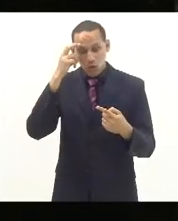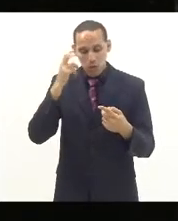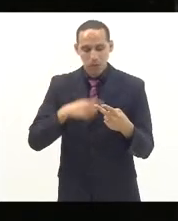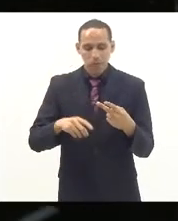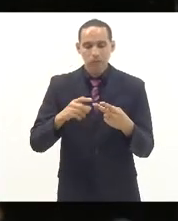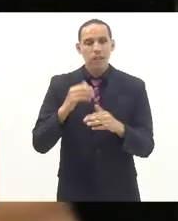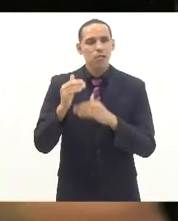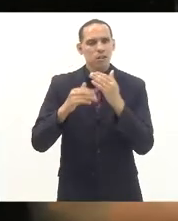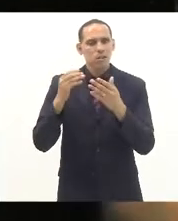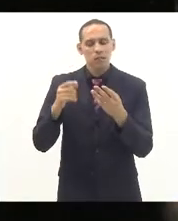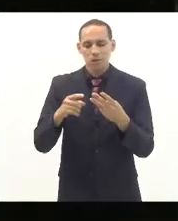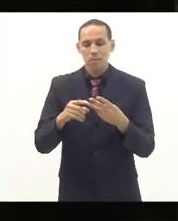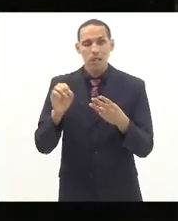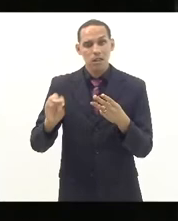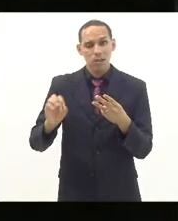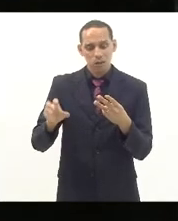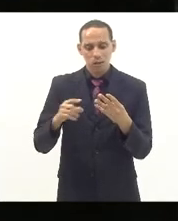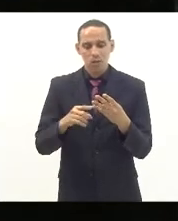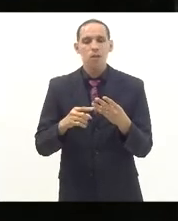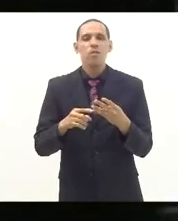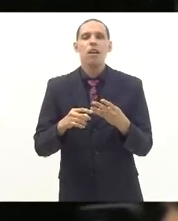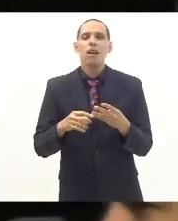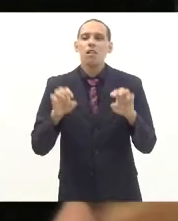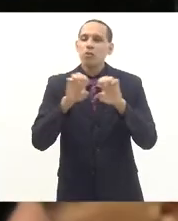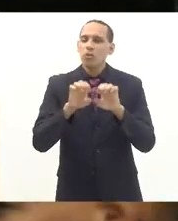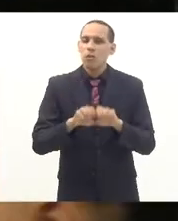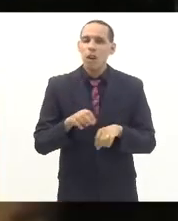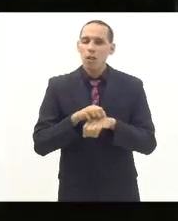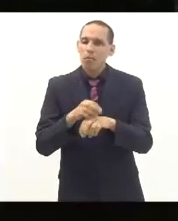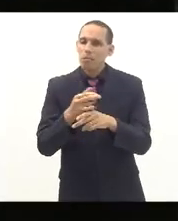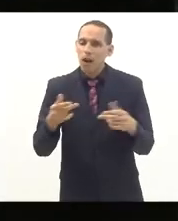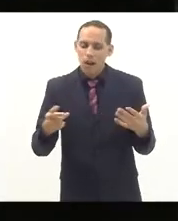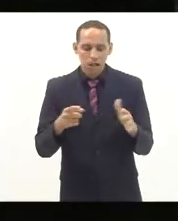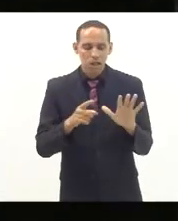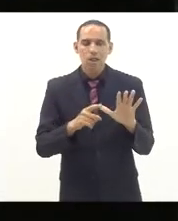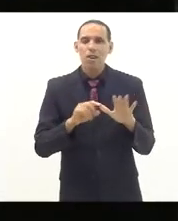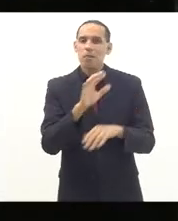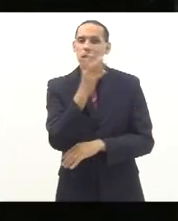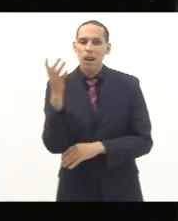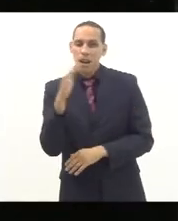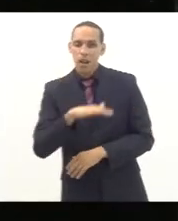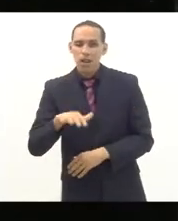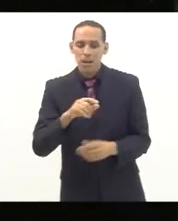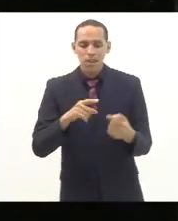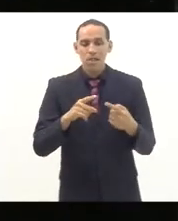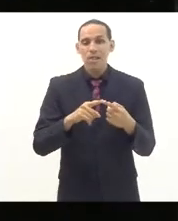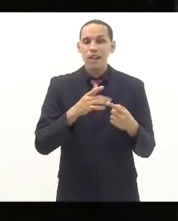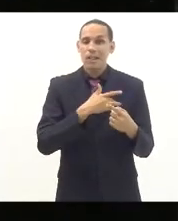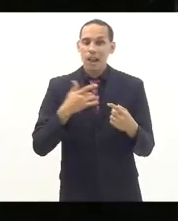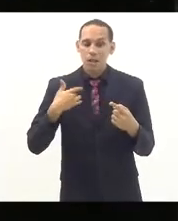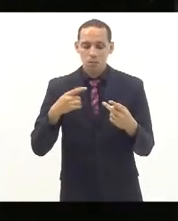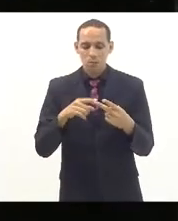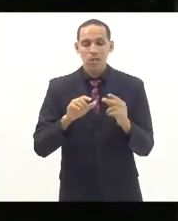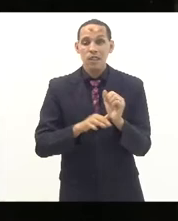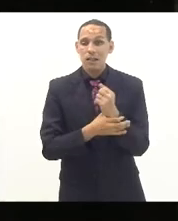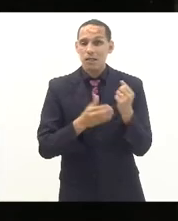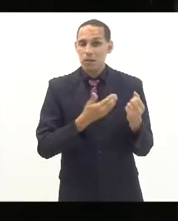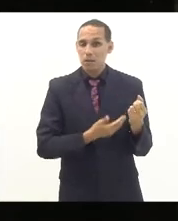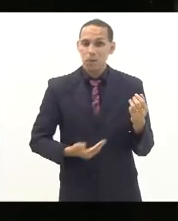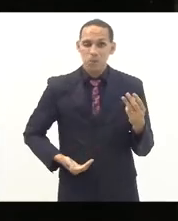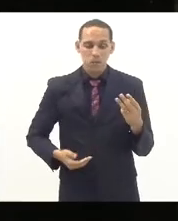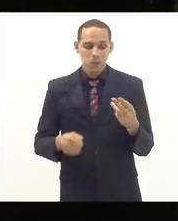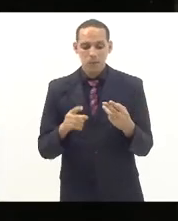desenvolvimento educação e infraestrutura meio ambiente saúde e segurança pública